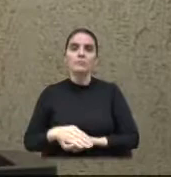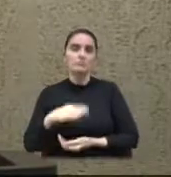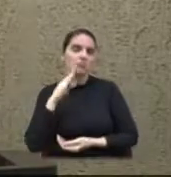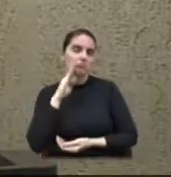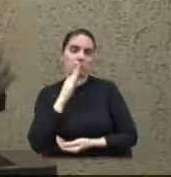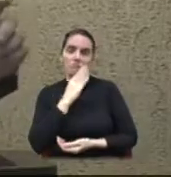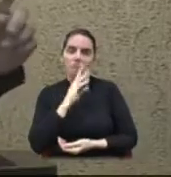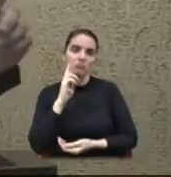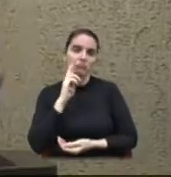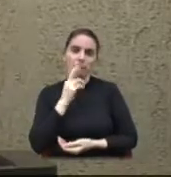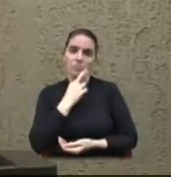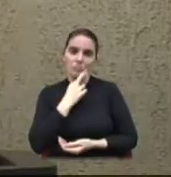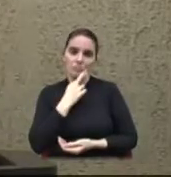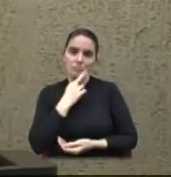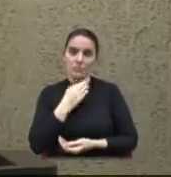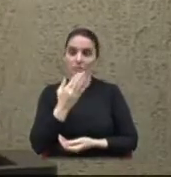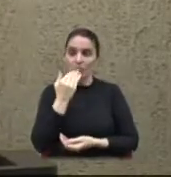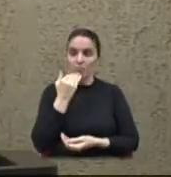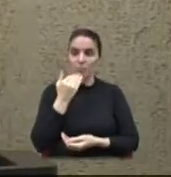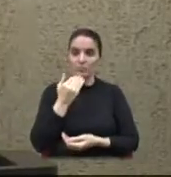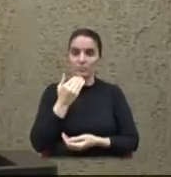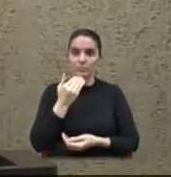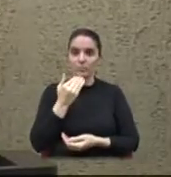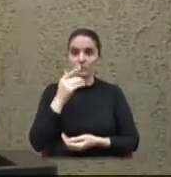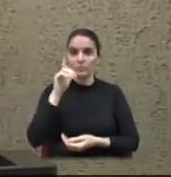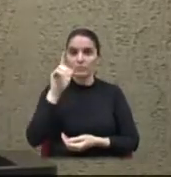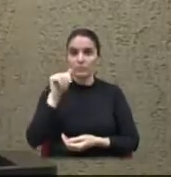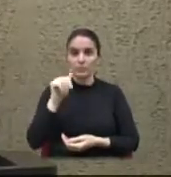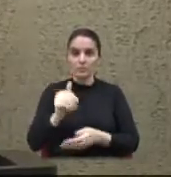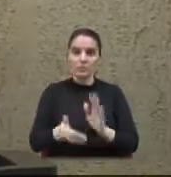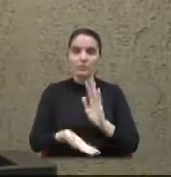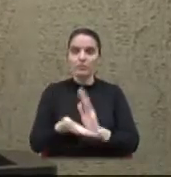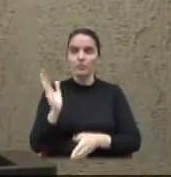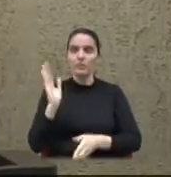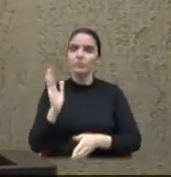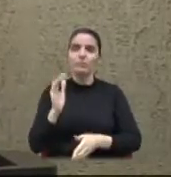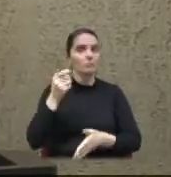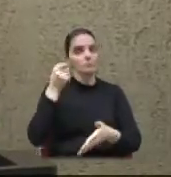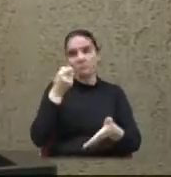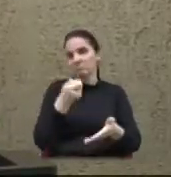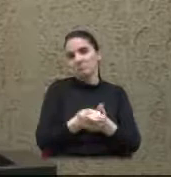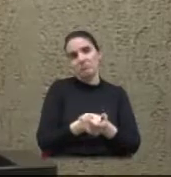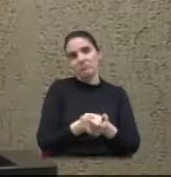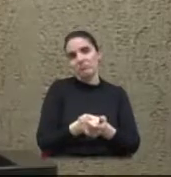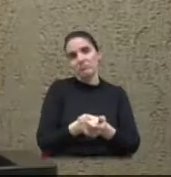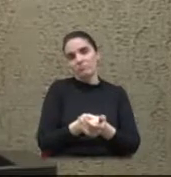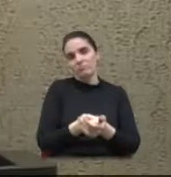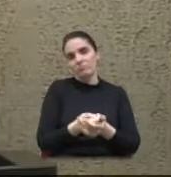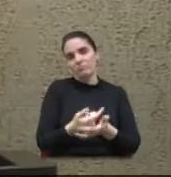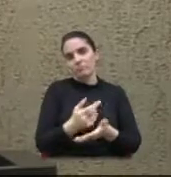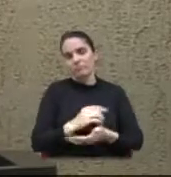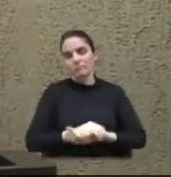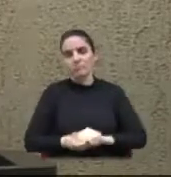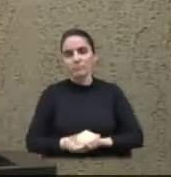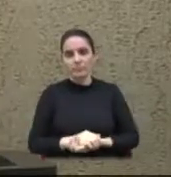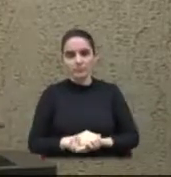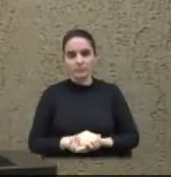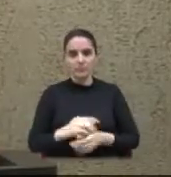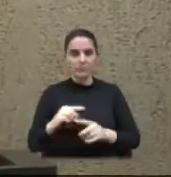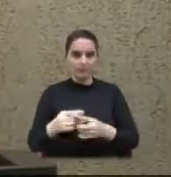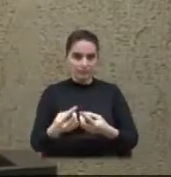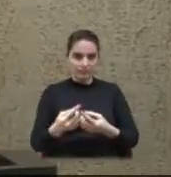confraternizações sem pagar. Mas, inclusive, com o consentimento dos proprietários por conta